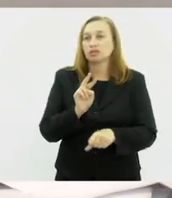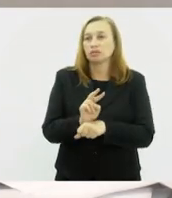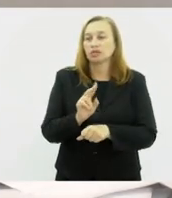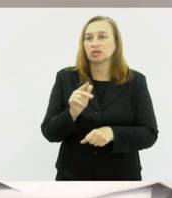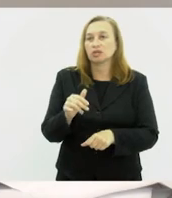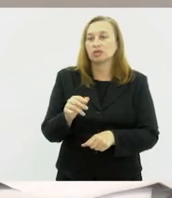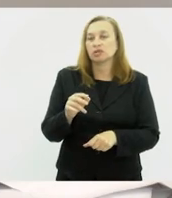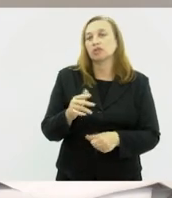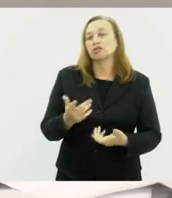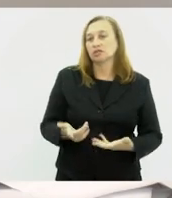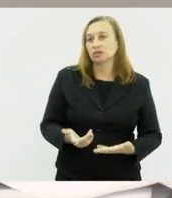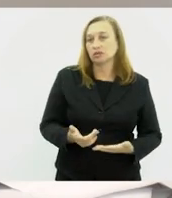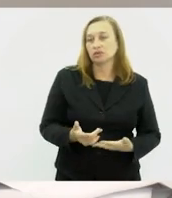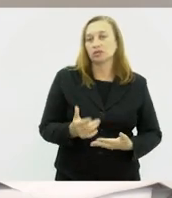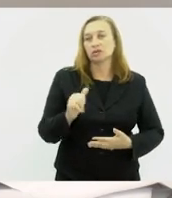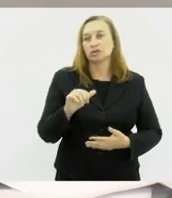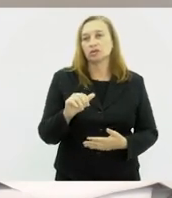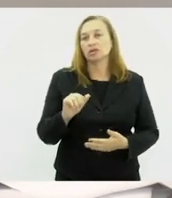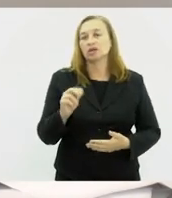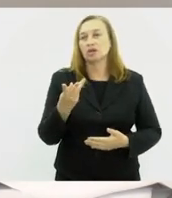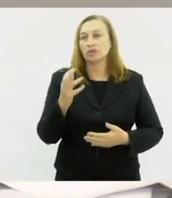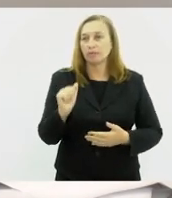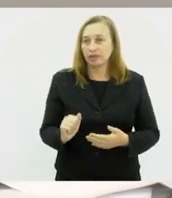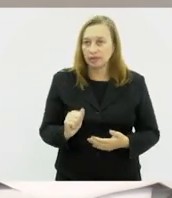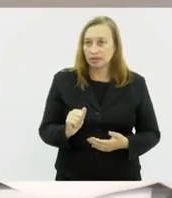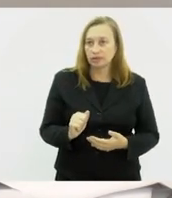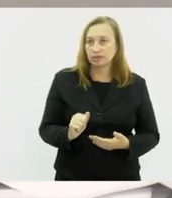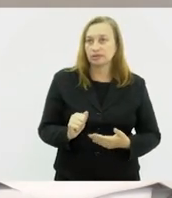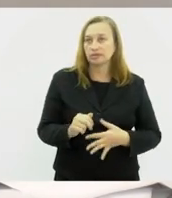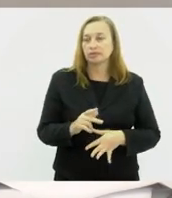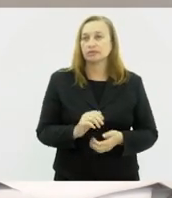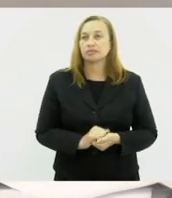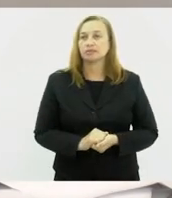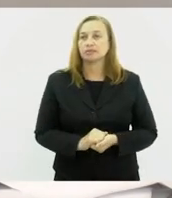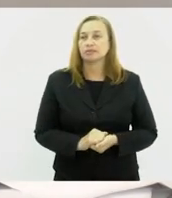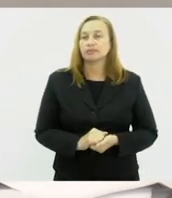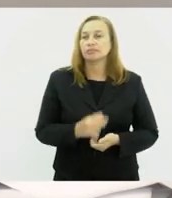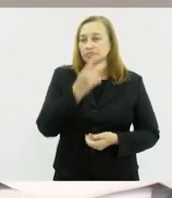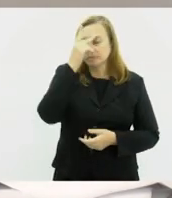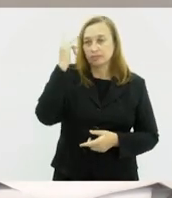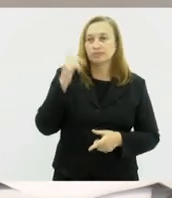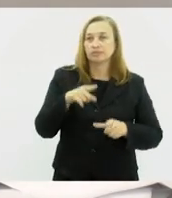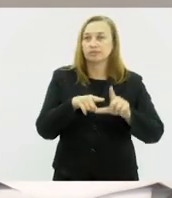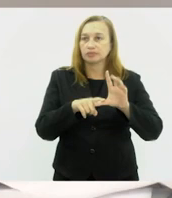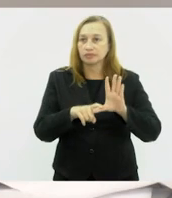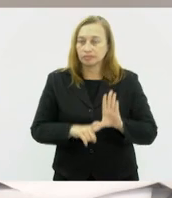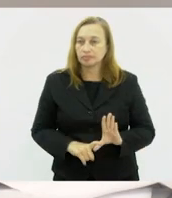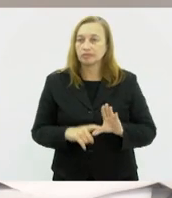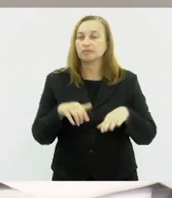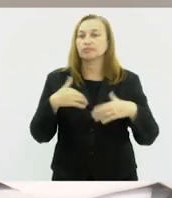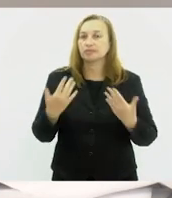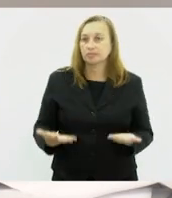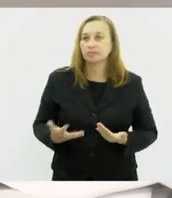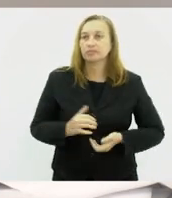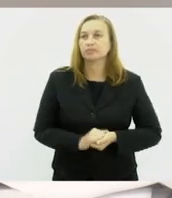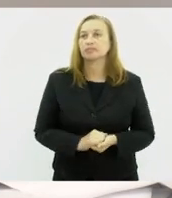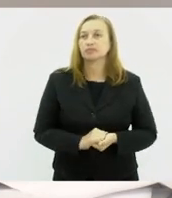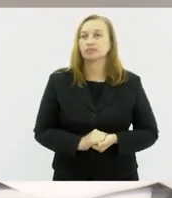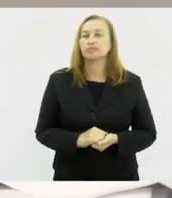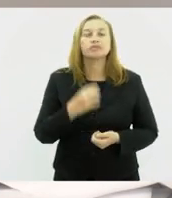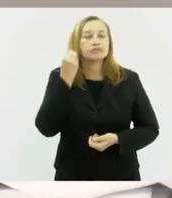atendimento à pessoas intoxicadas ou pessoas com algum tipo de dependência Então seja